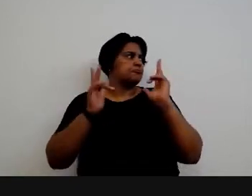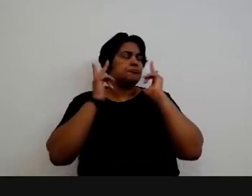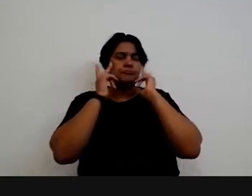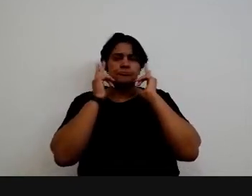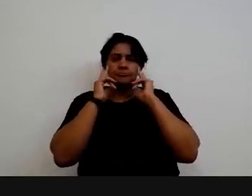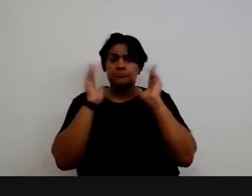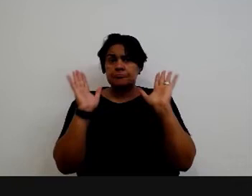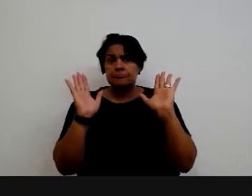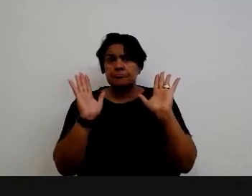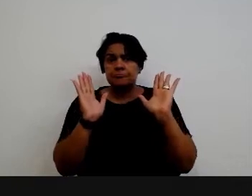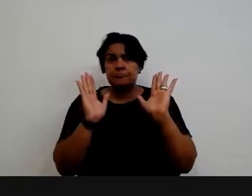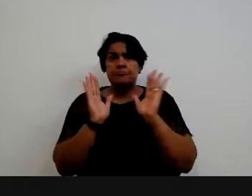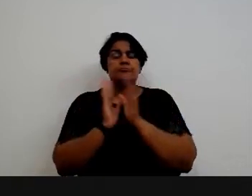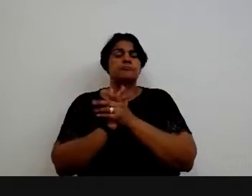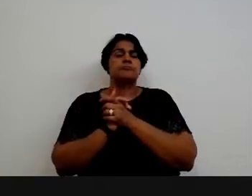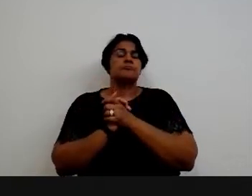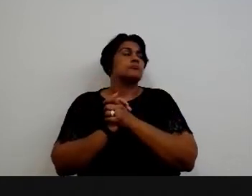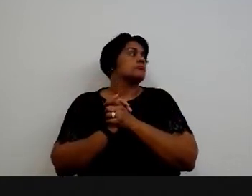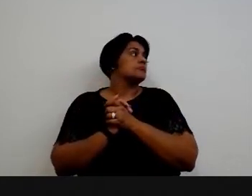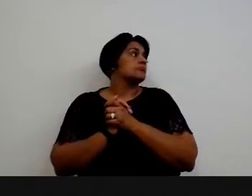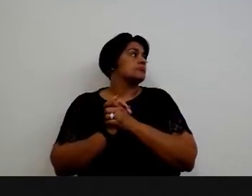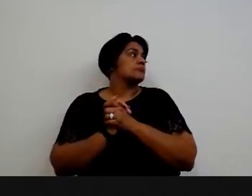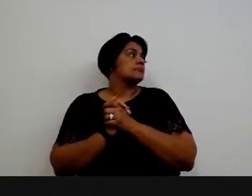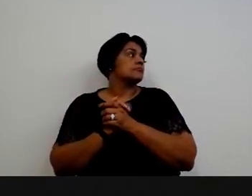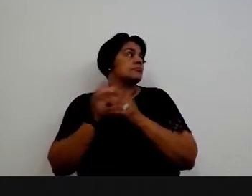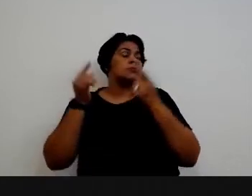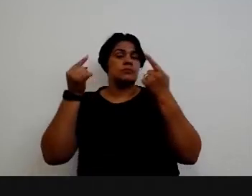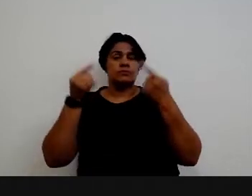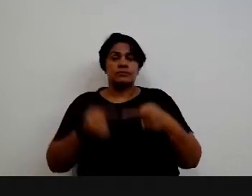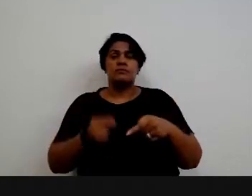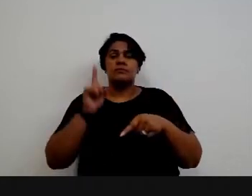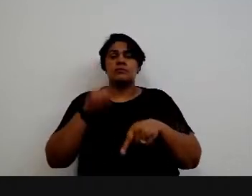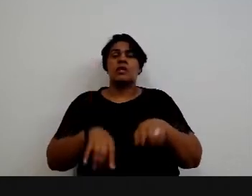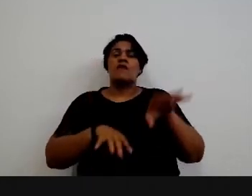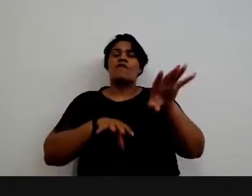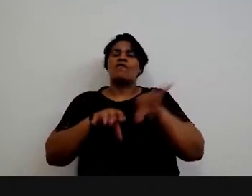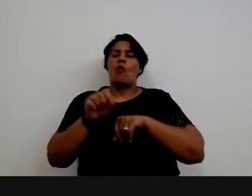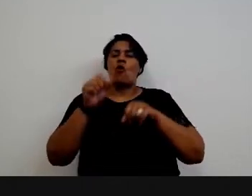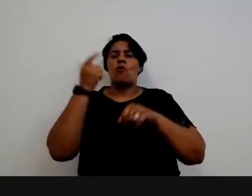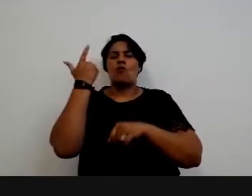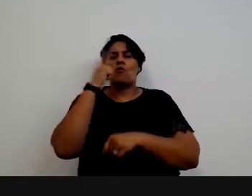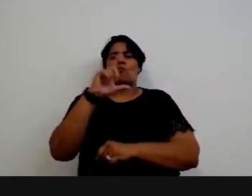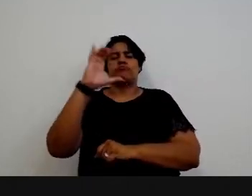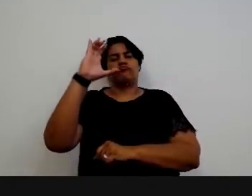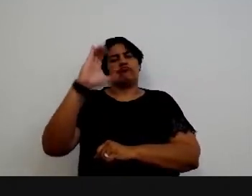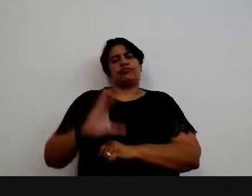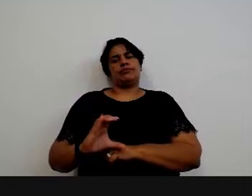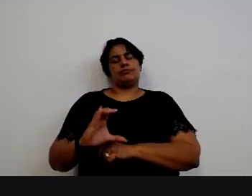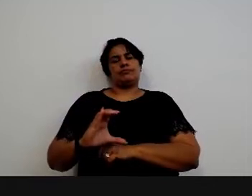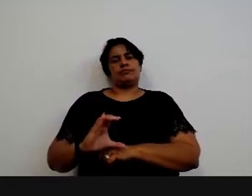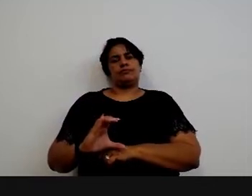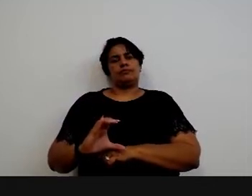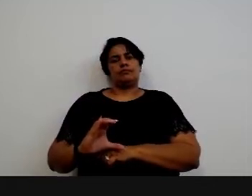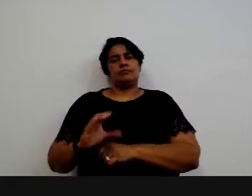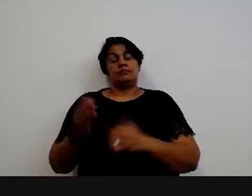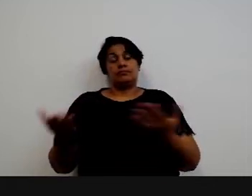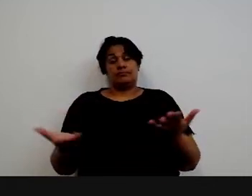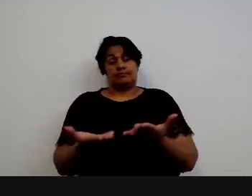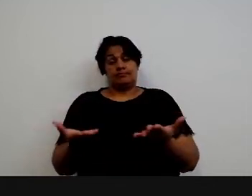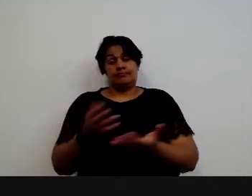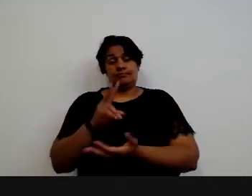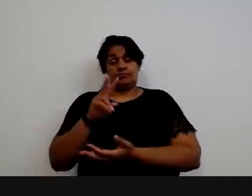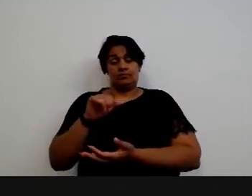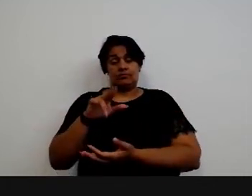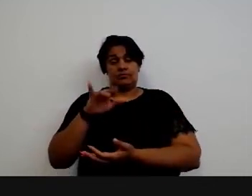é. É um desafio para mim formar um cidadão. E assim como nós temos o Vinícius, né, com